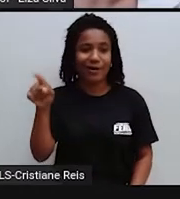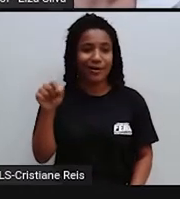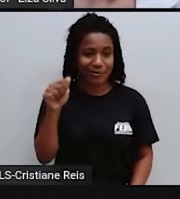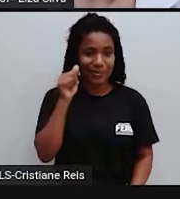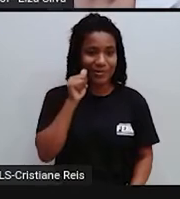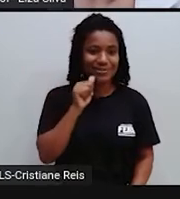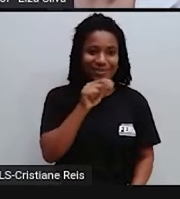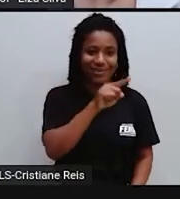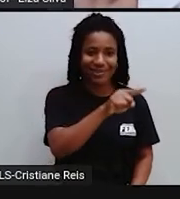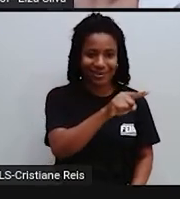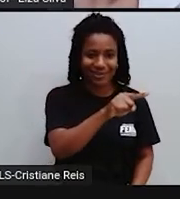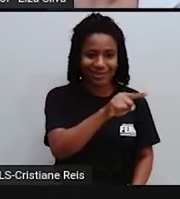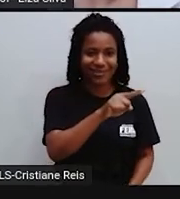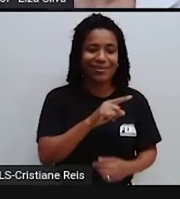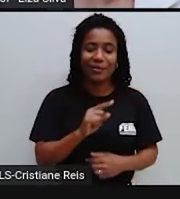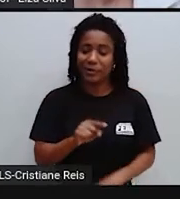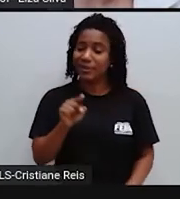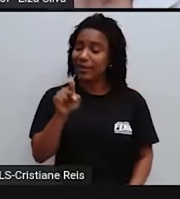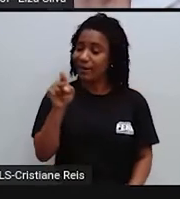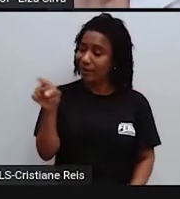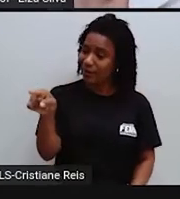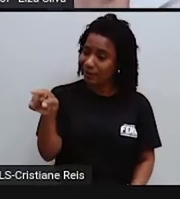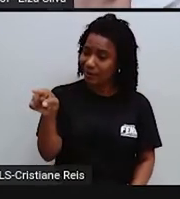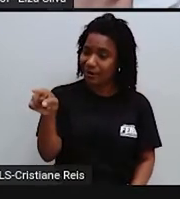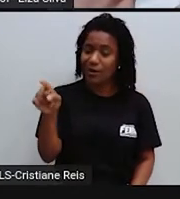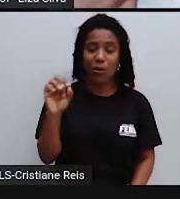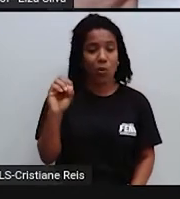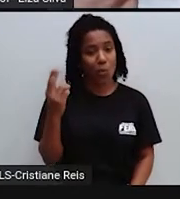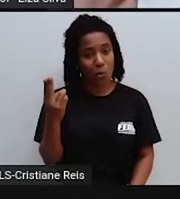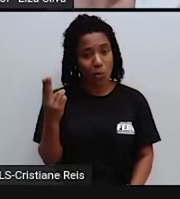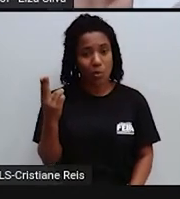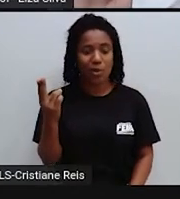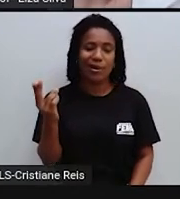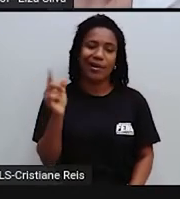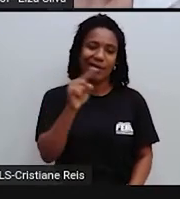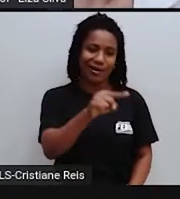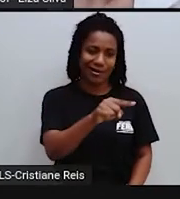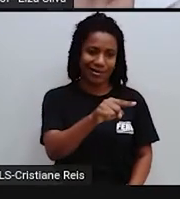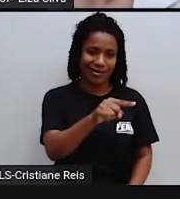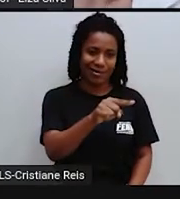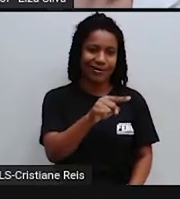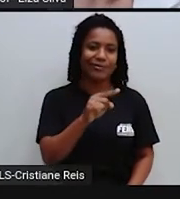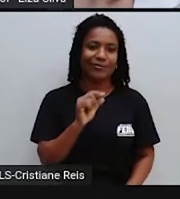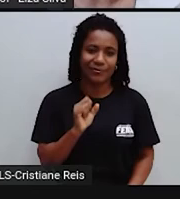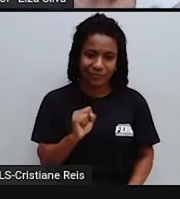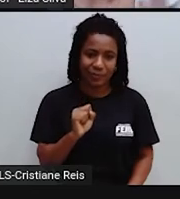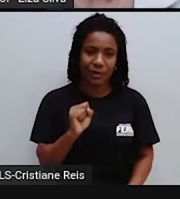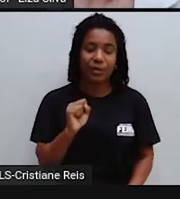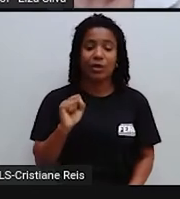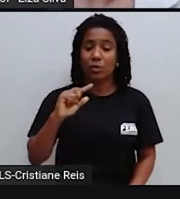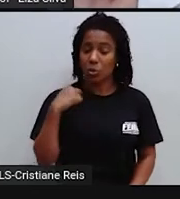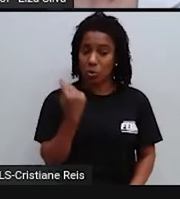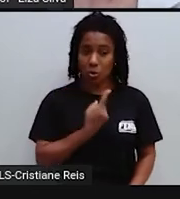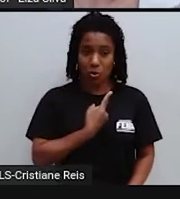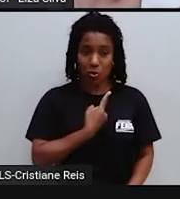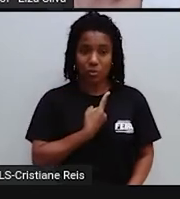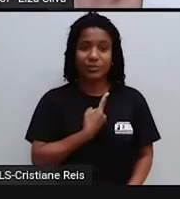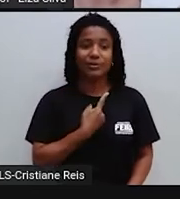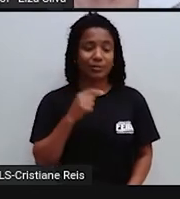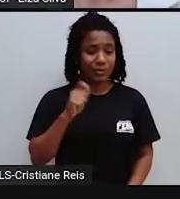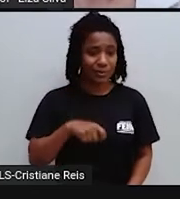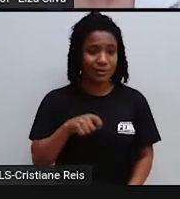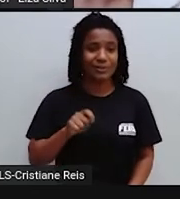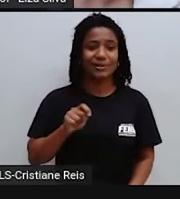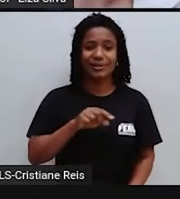ela, it, ele ou ela, que é o pronome neutro, we, nós, they,